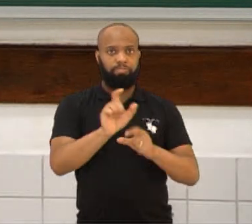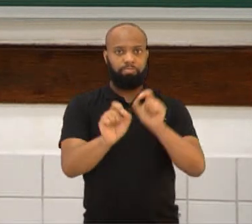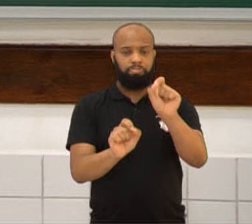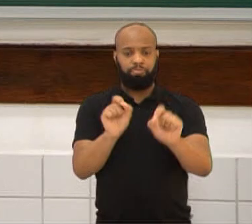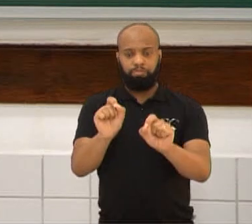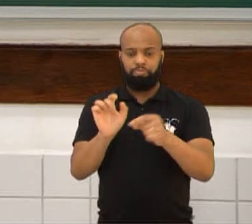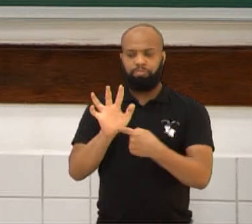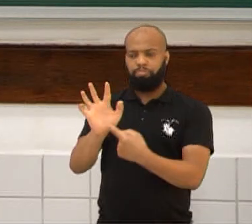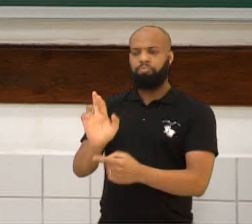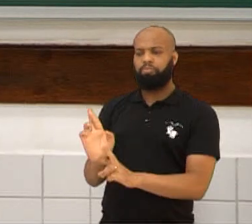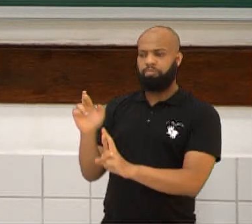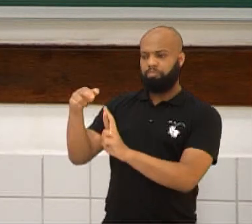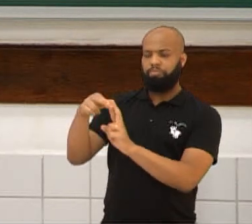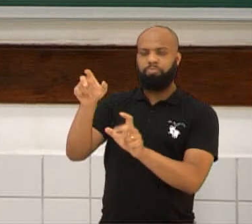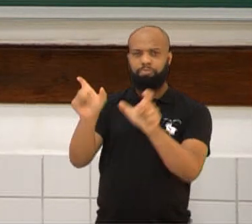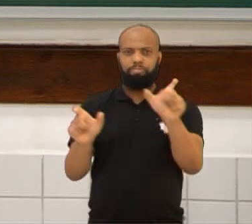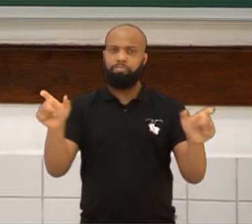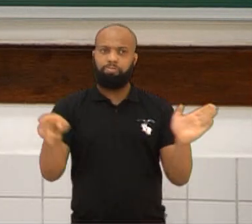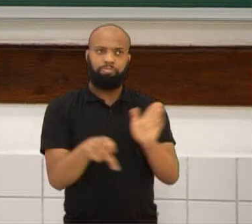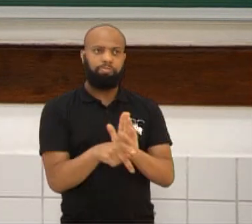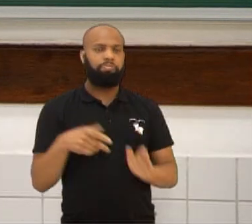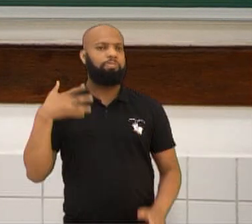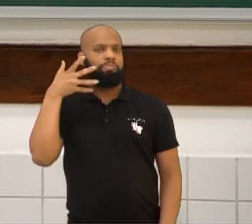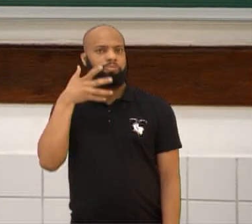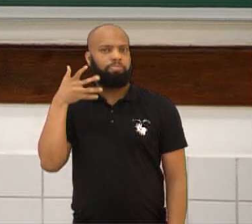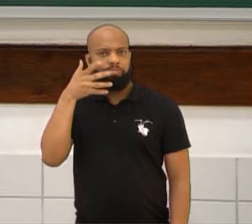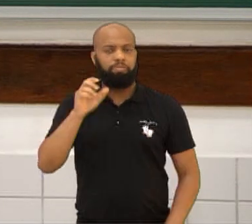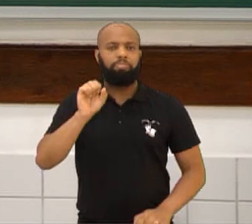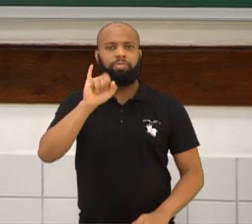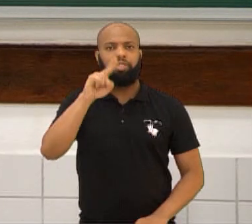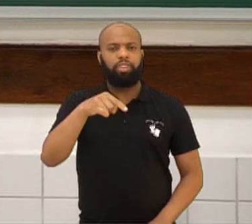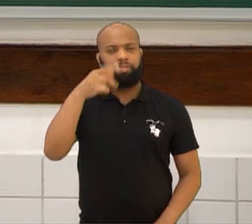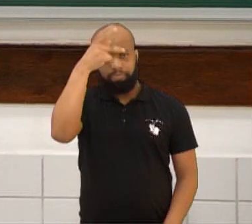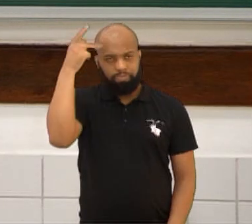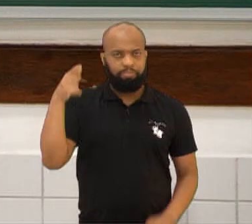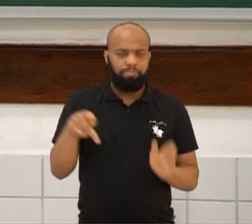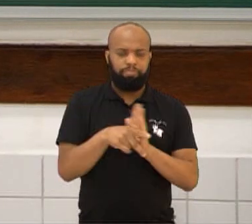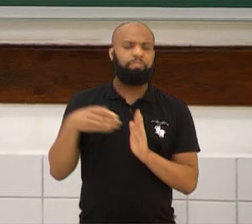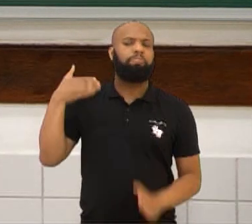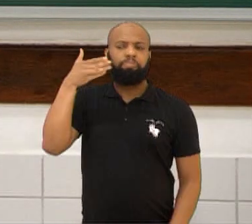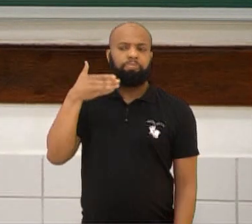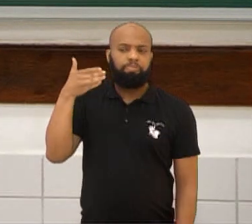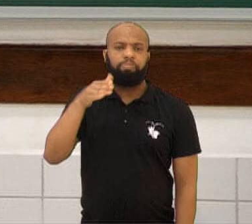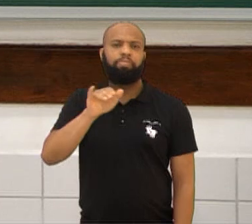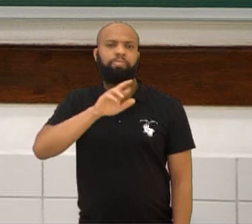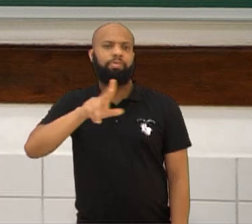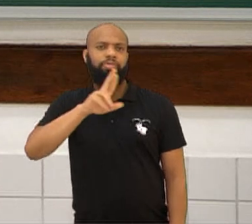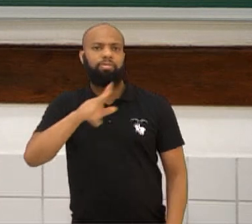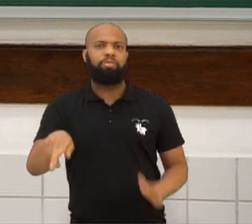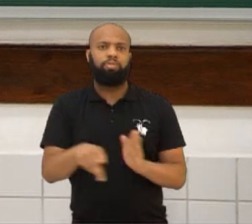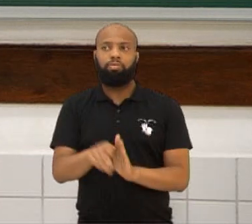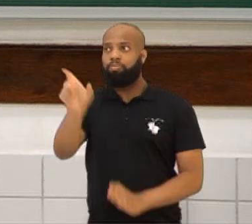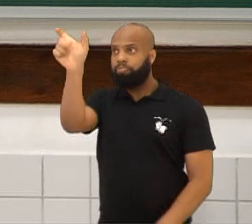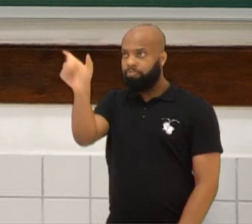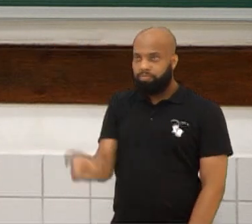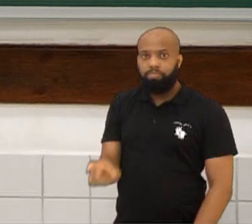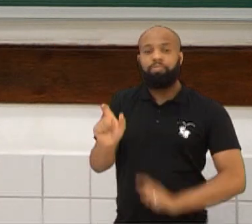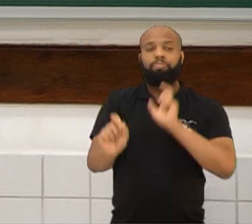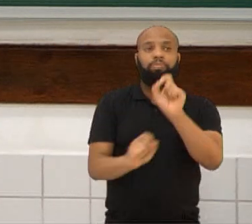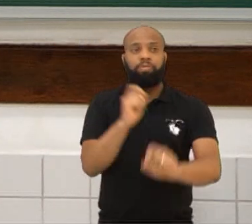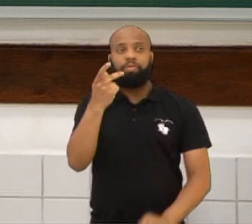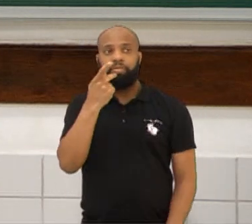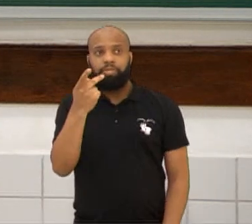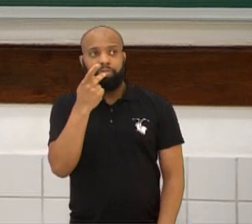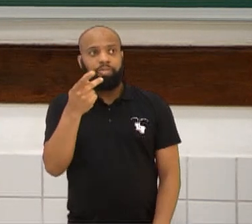as pessoas do discurso. Quando digo pessoas do discurso, eu não estou falando de uma pessoa em si. Estou falando